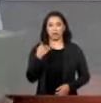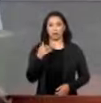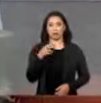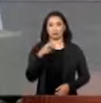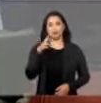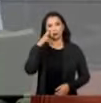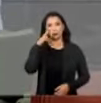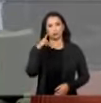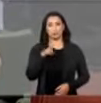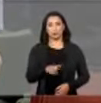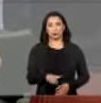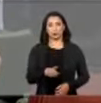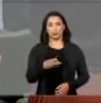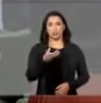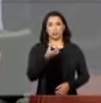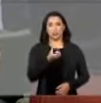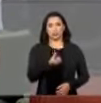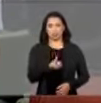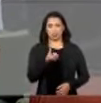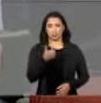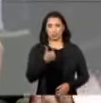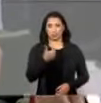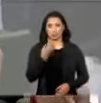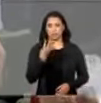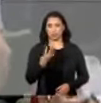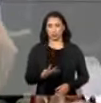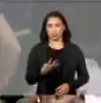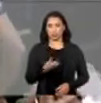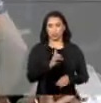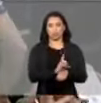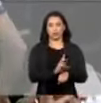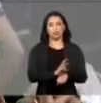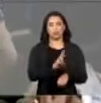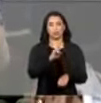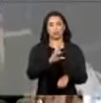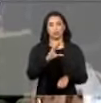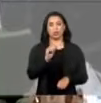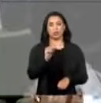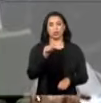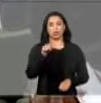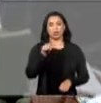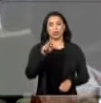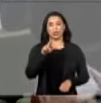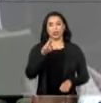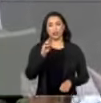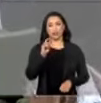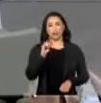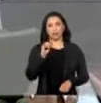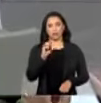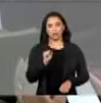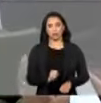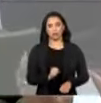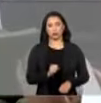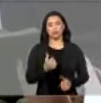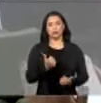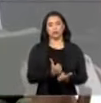fundamental 614, doutor Carlos Vilhena, subprocurador-geral da